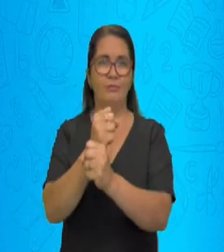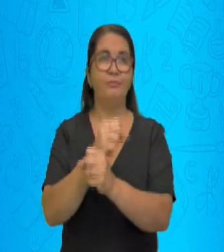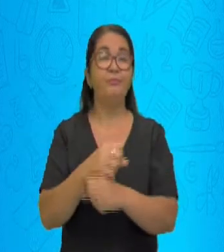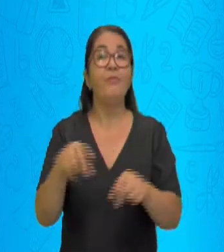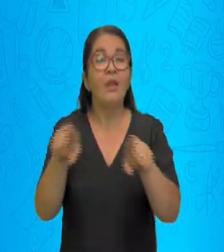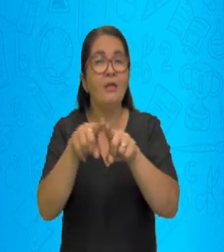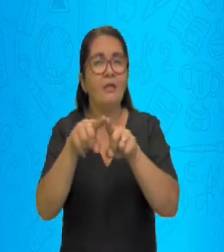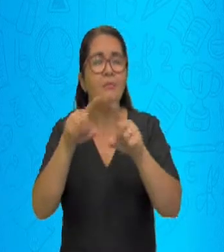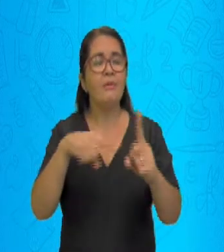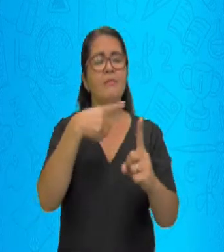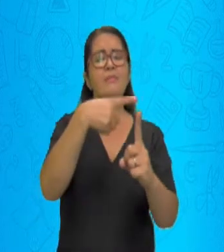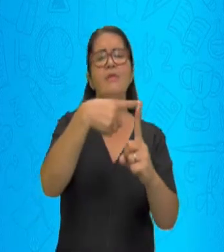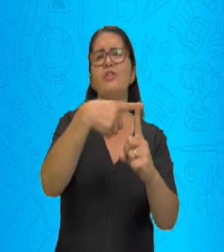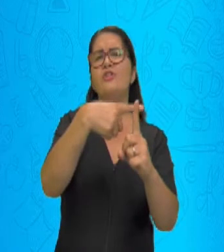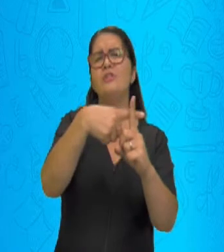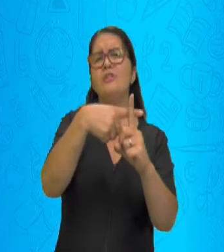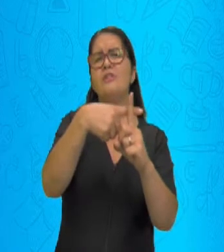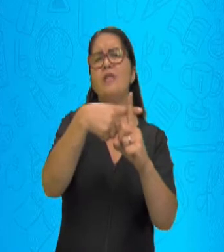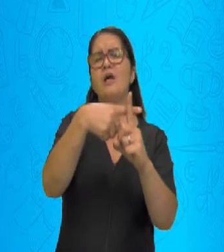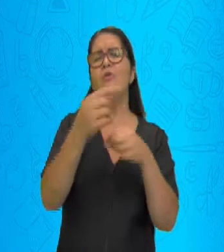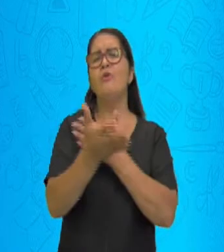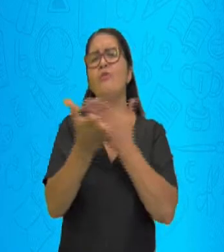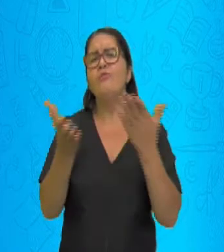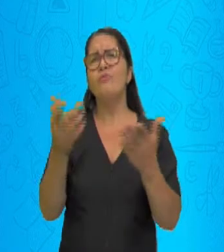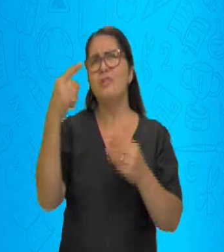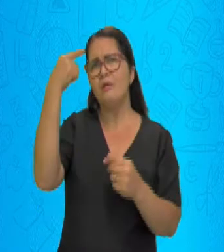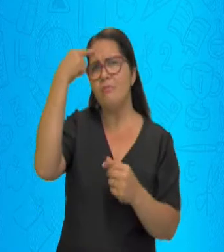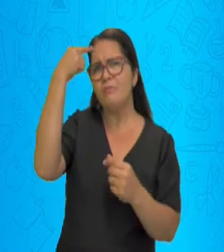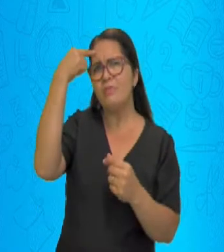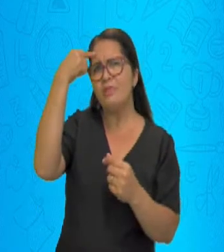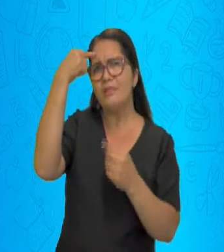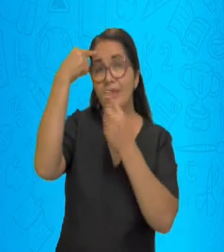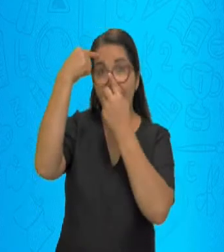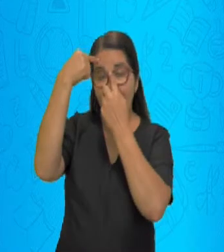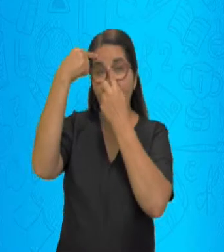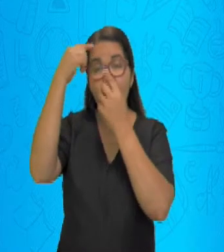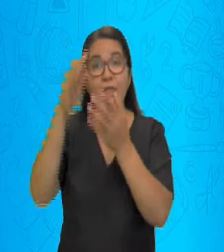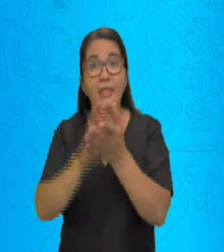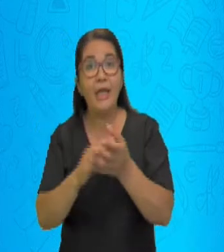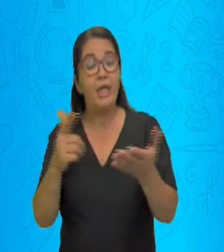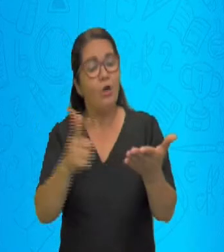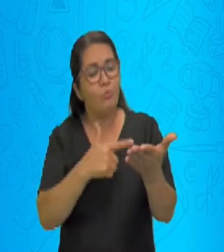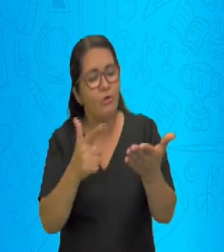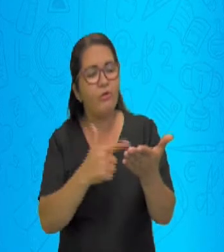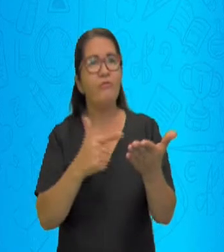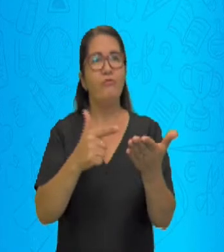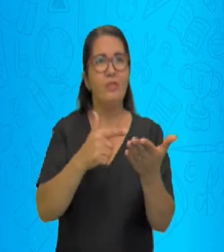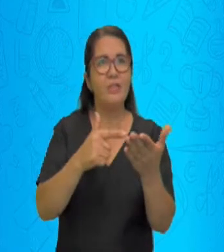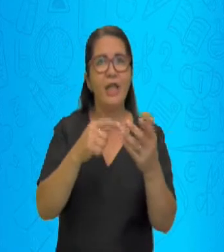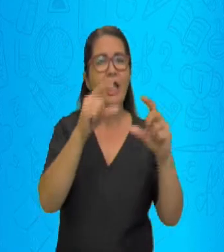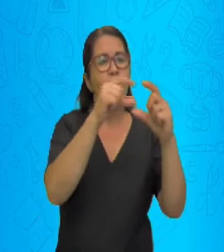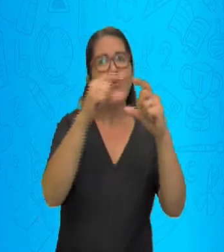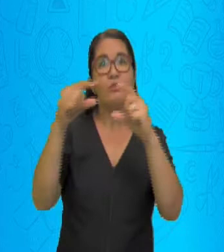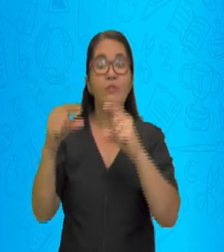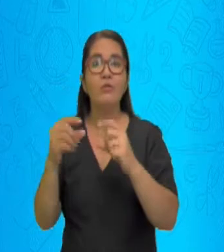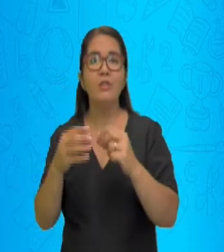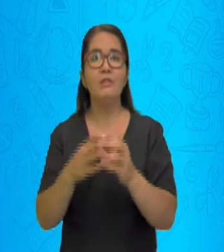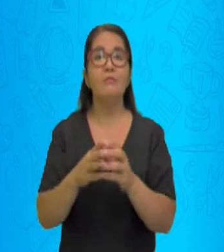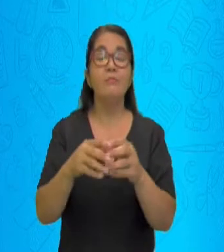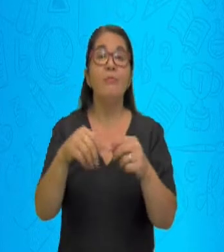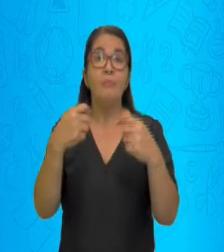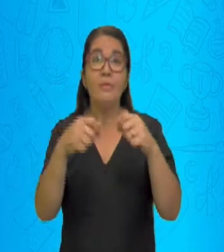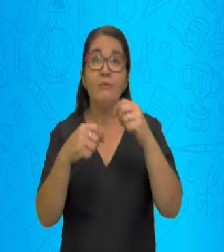ideia de acrescentar. Imagina aí que você tem um álbum de figurinhas e que nesse álbum você já tem 43